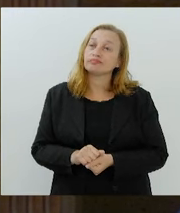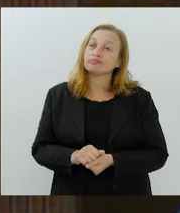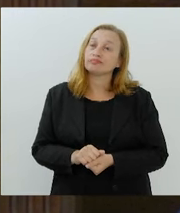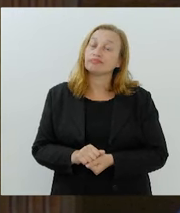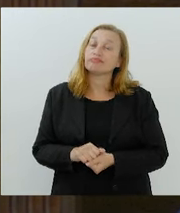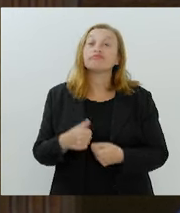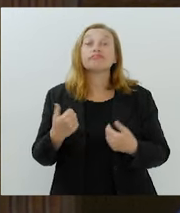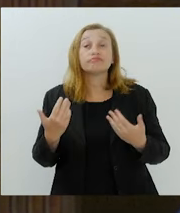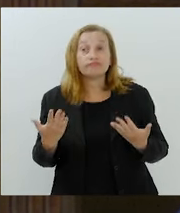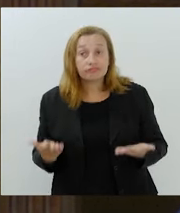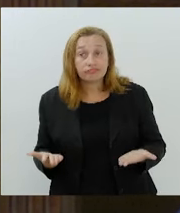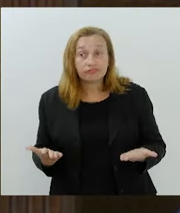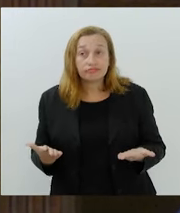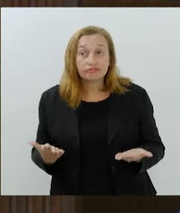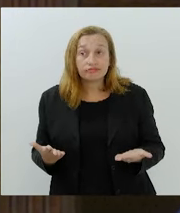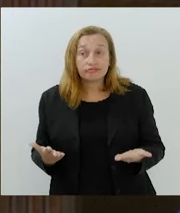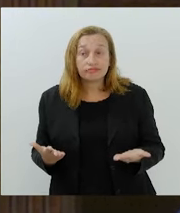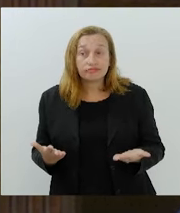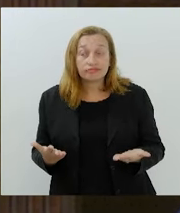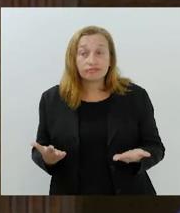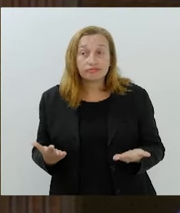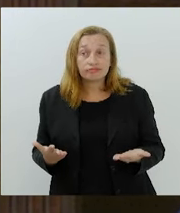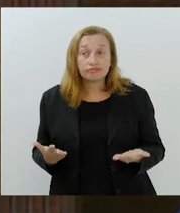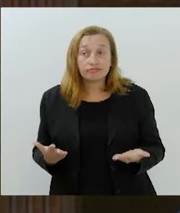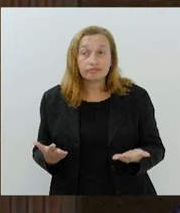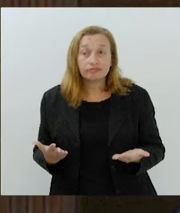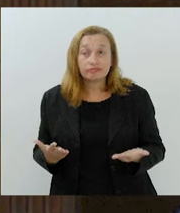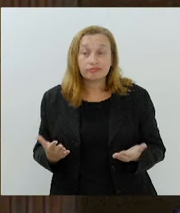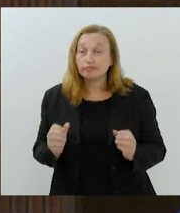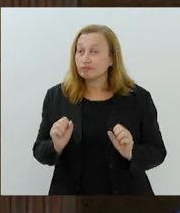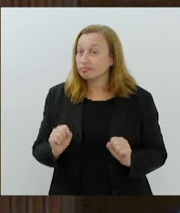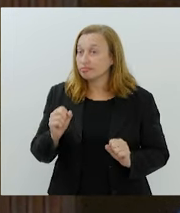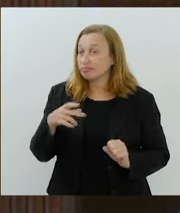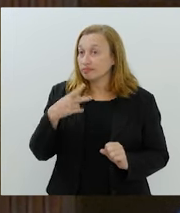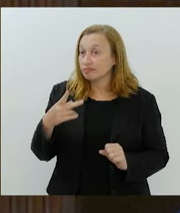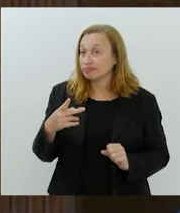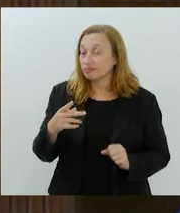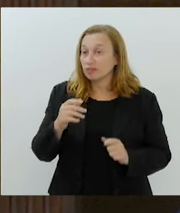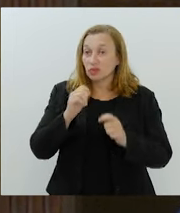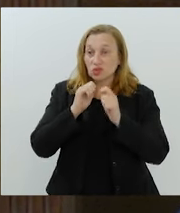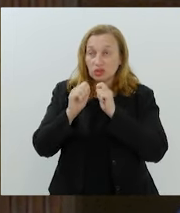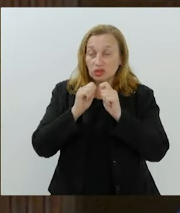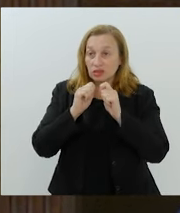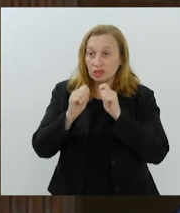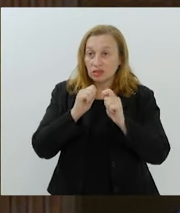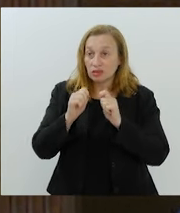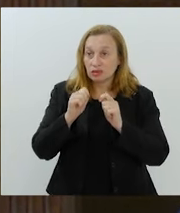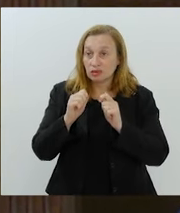Então, é talvez o que a gente possa chamar de jornalismo socioambiental.